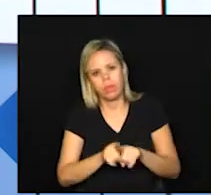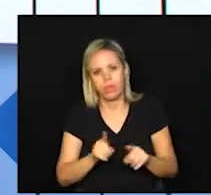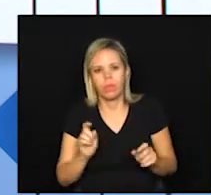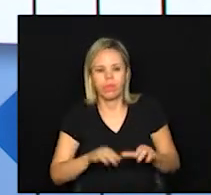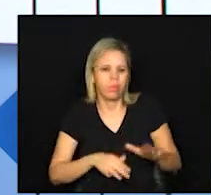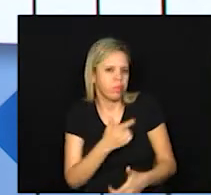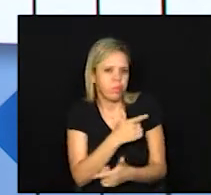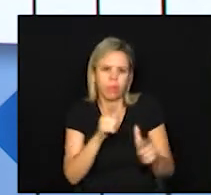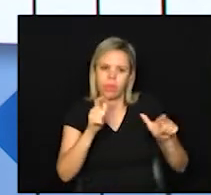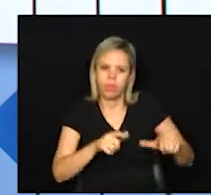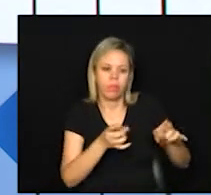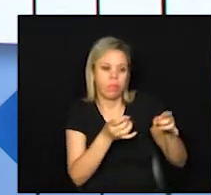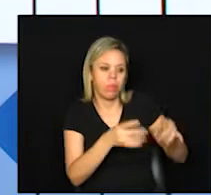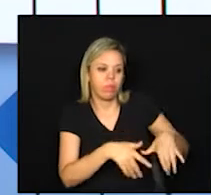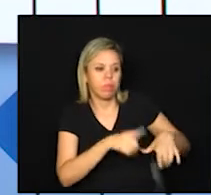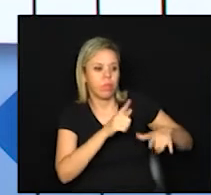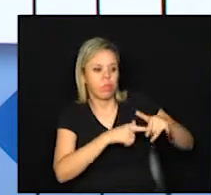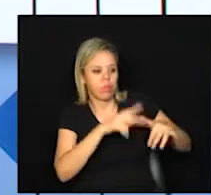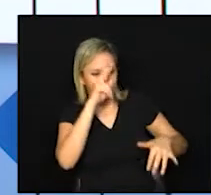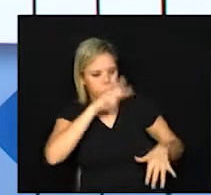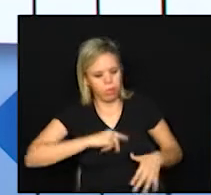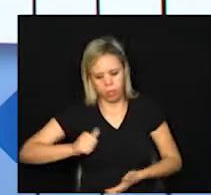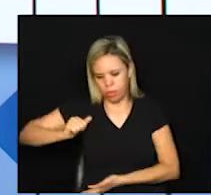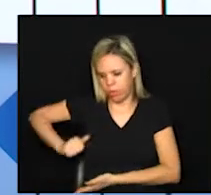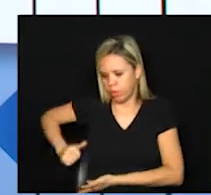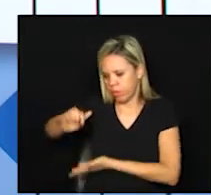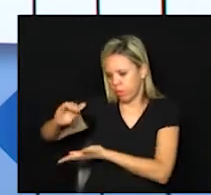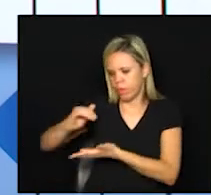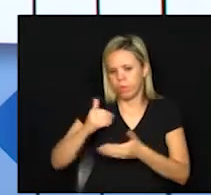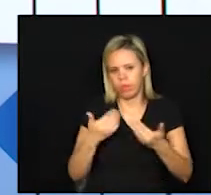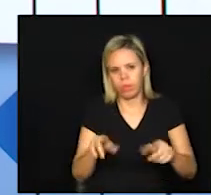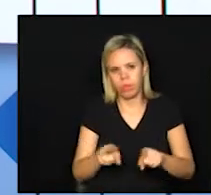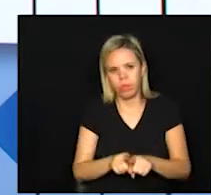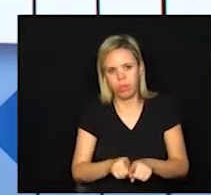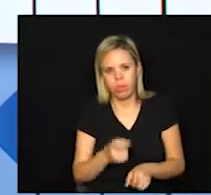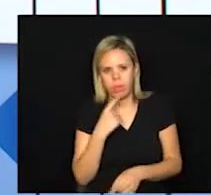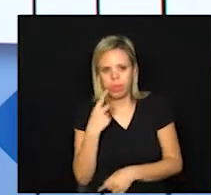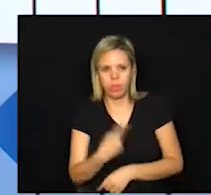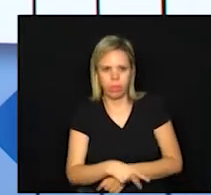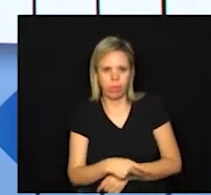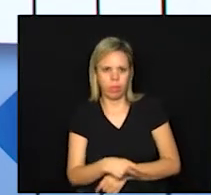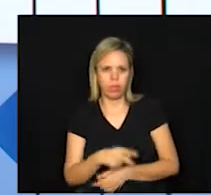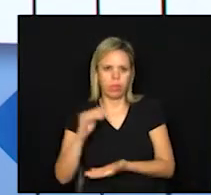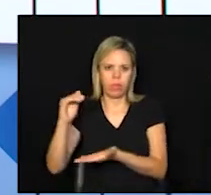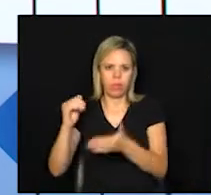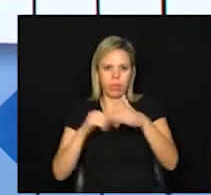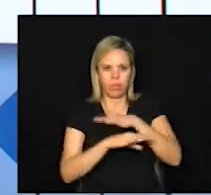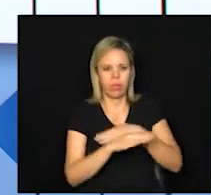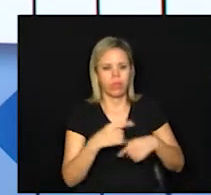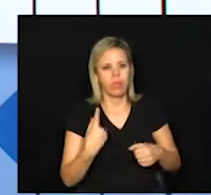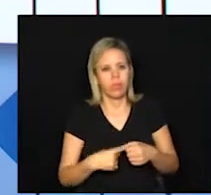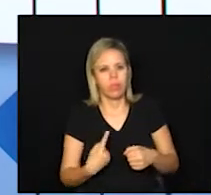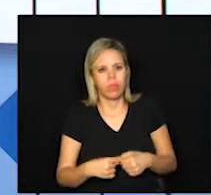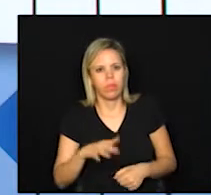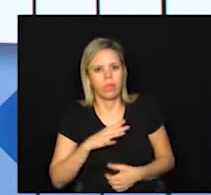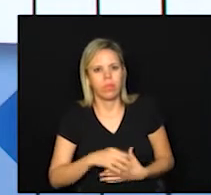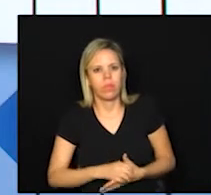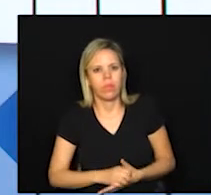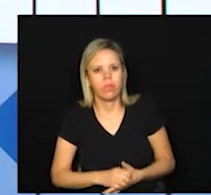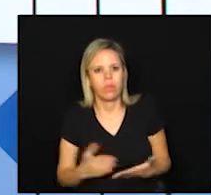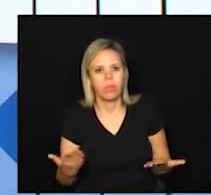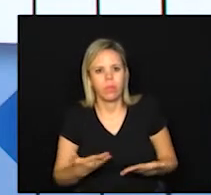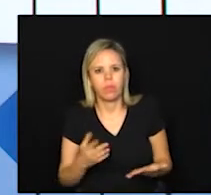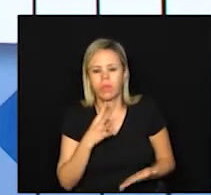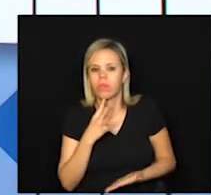vezes não têm onde deixar as suas coisas. Por isso, foi lançado em Campinas o Bagageiro Municipal e agora nós